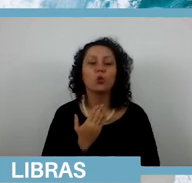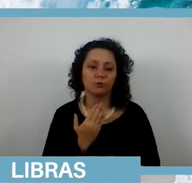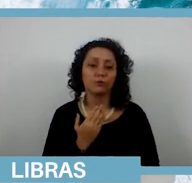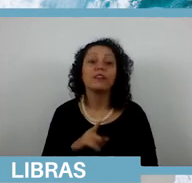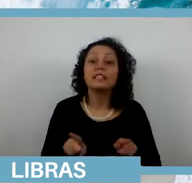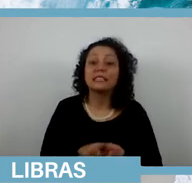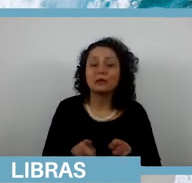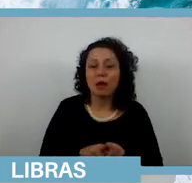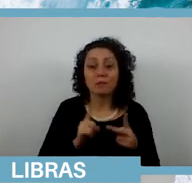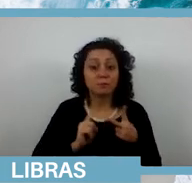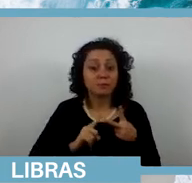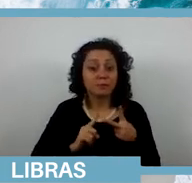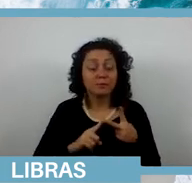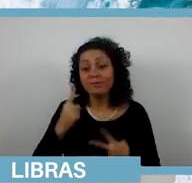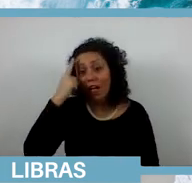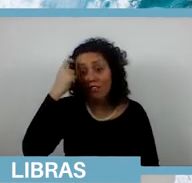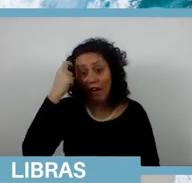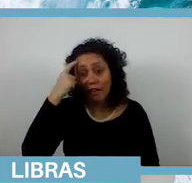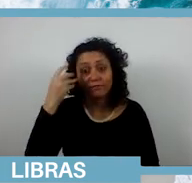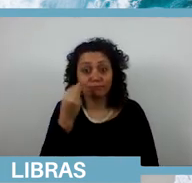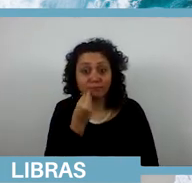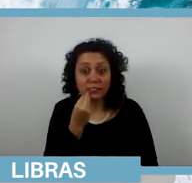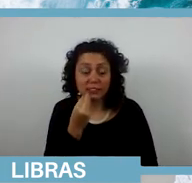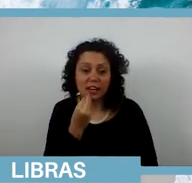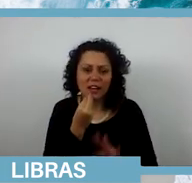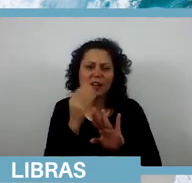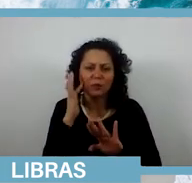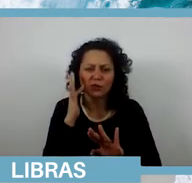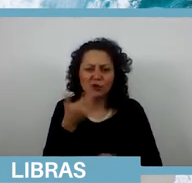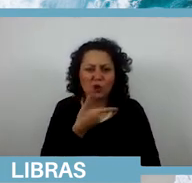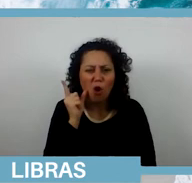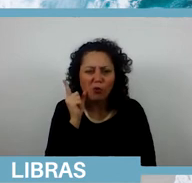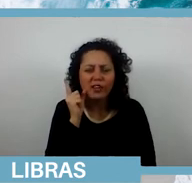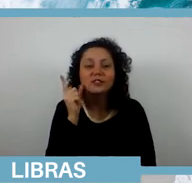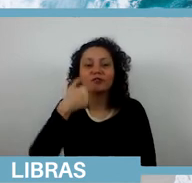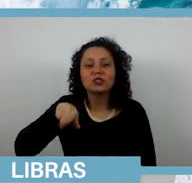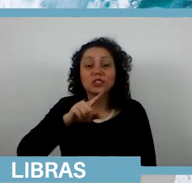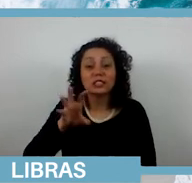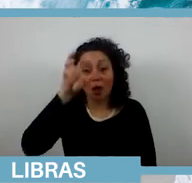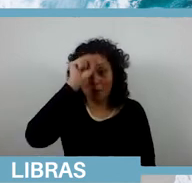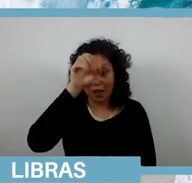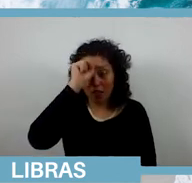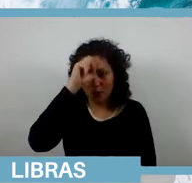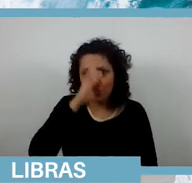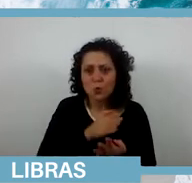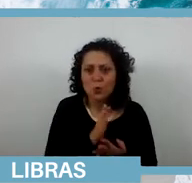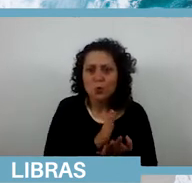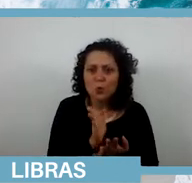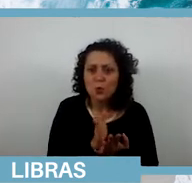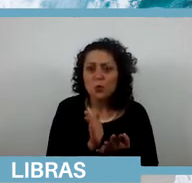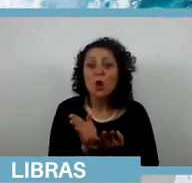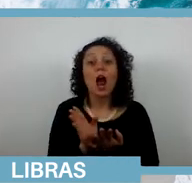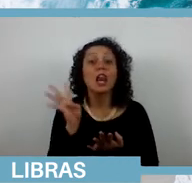Testar, né? Testar as ideias. Imagino que ontem vocês tenham aprendido caminhos aí super legais